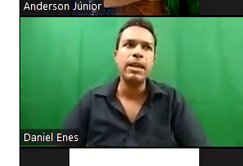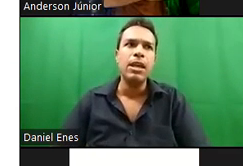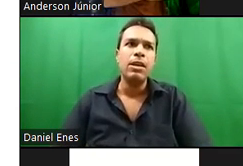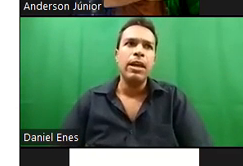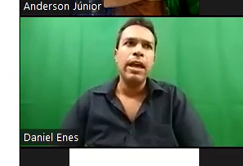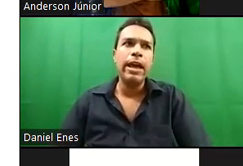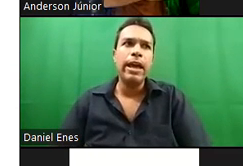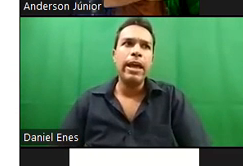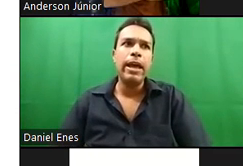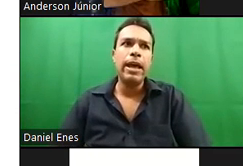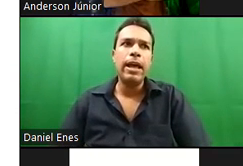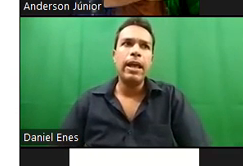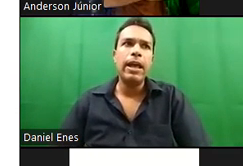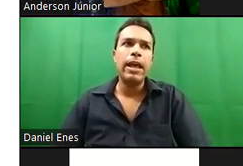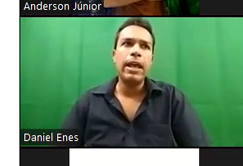frase.